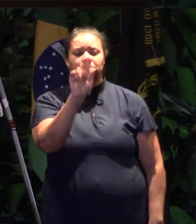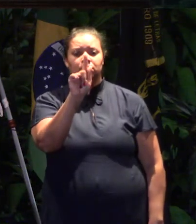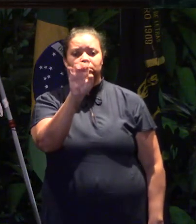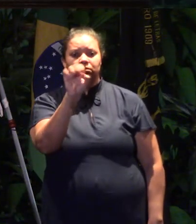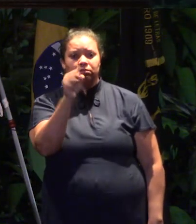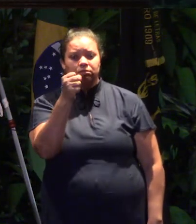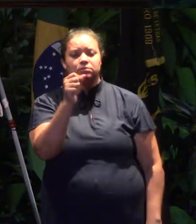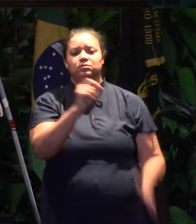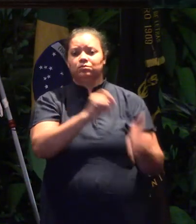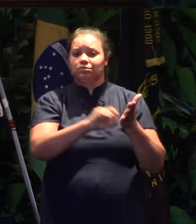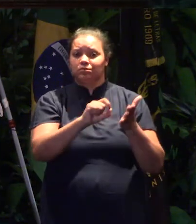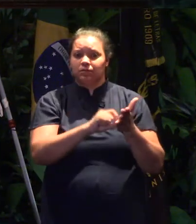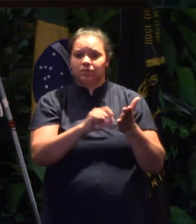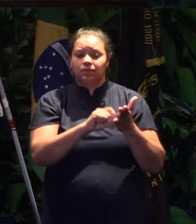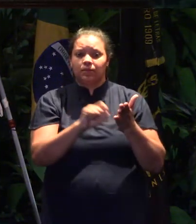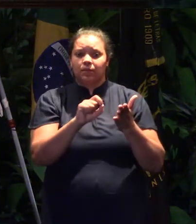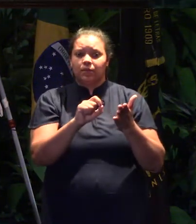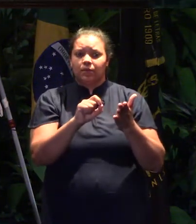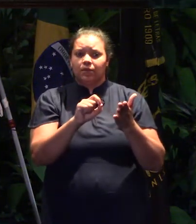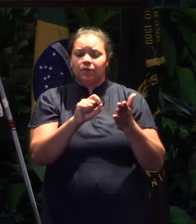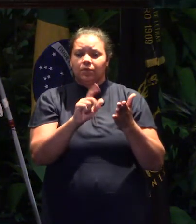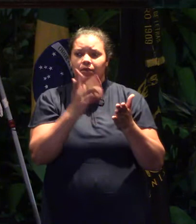vamos dizer assim, é uma lacuna, né,